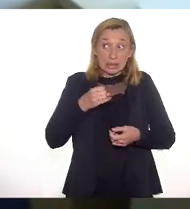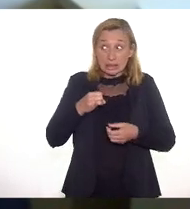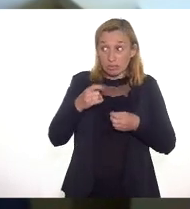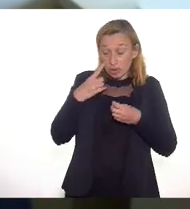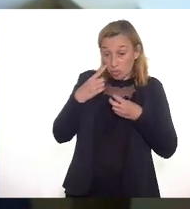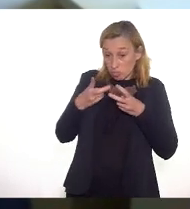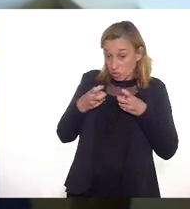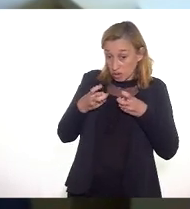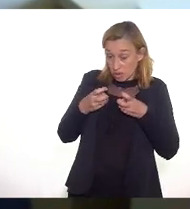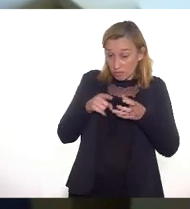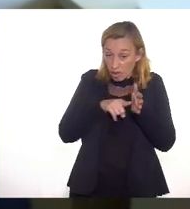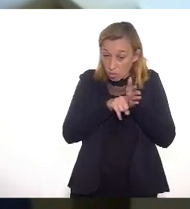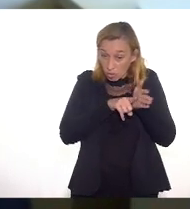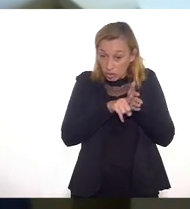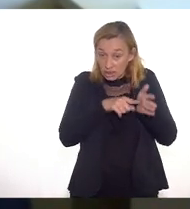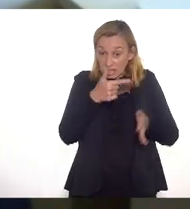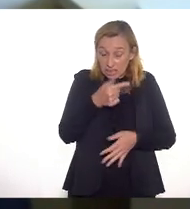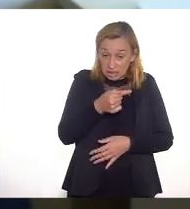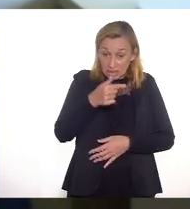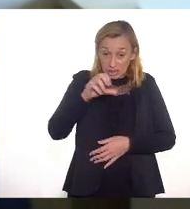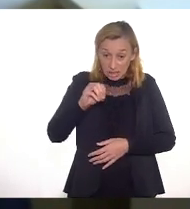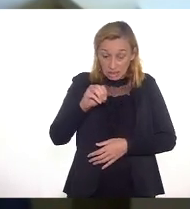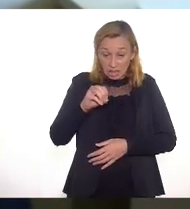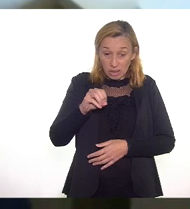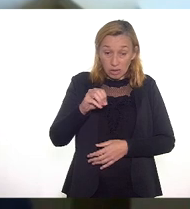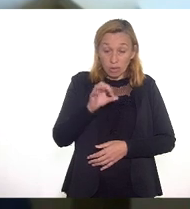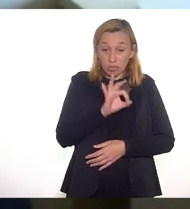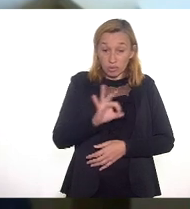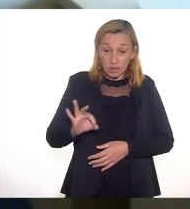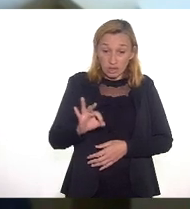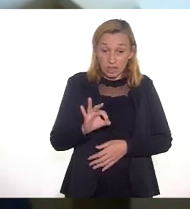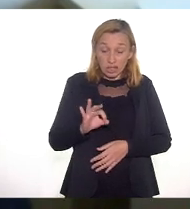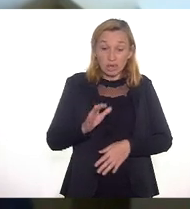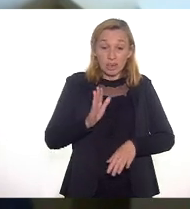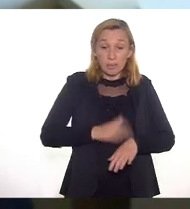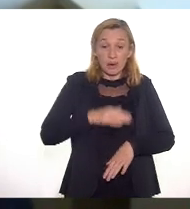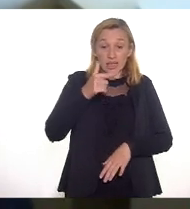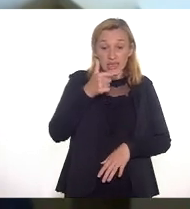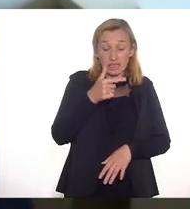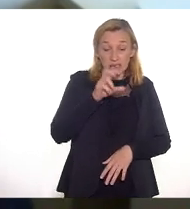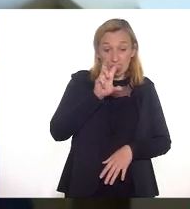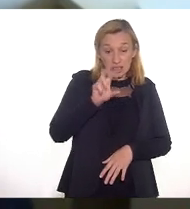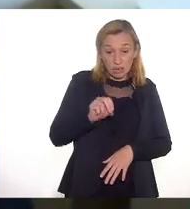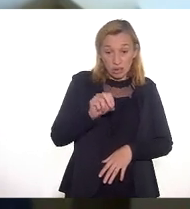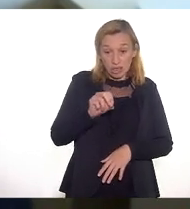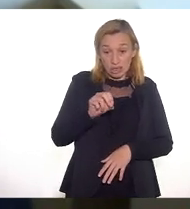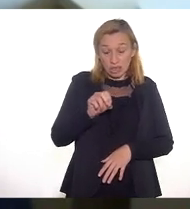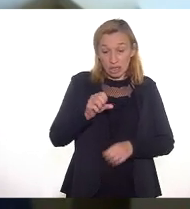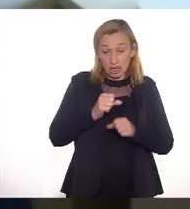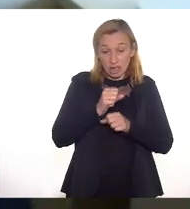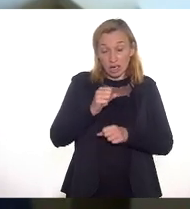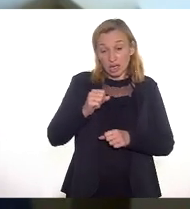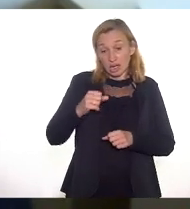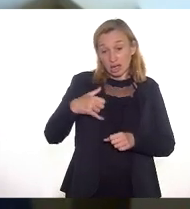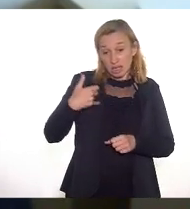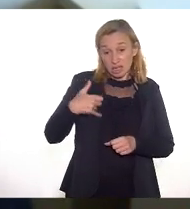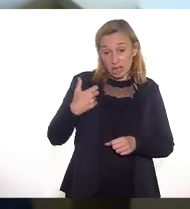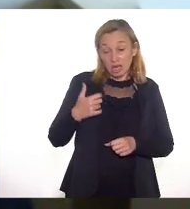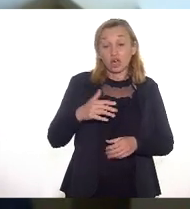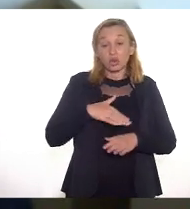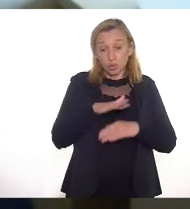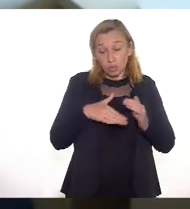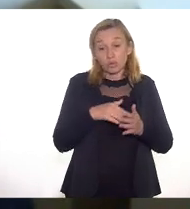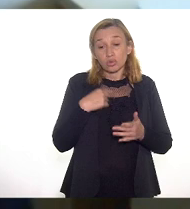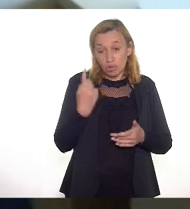50% do parlamento que tem mais de 50 anos, todos nós vamos ter pressão descontrolada para